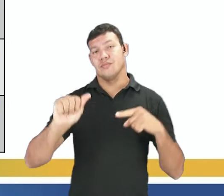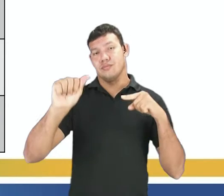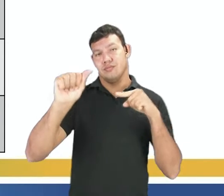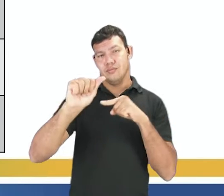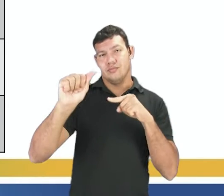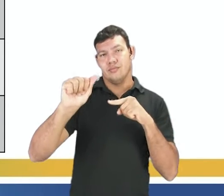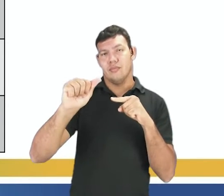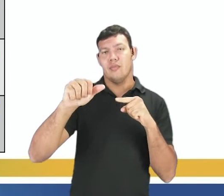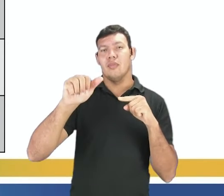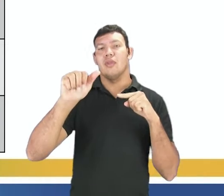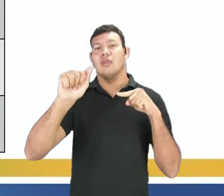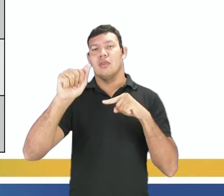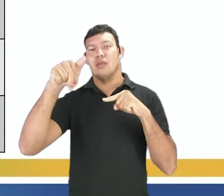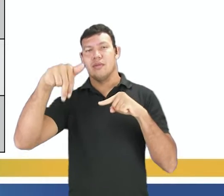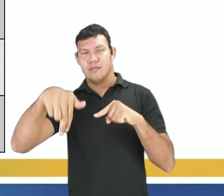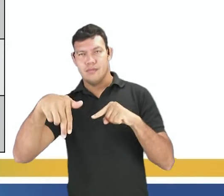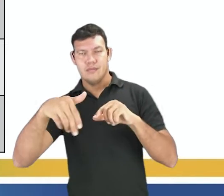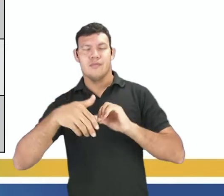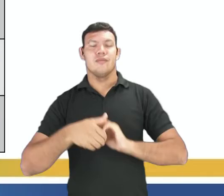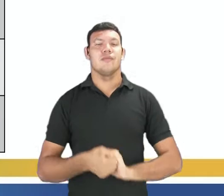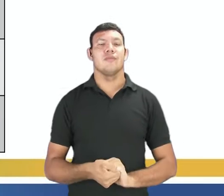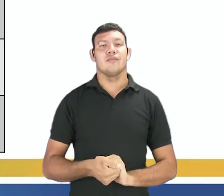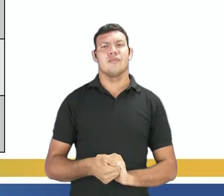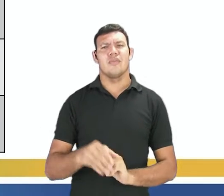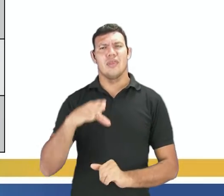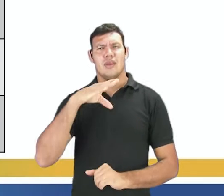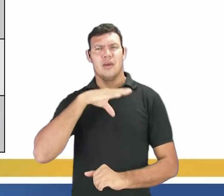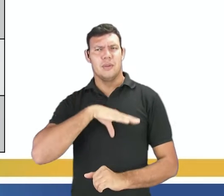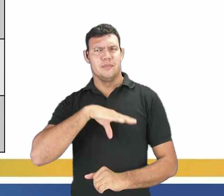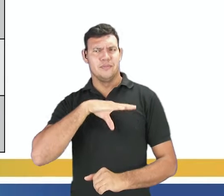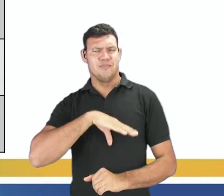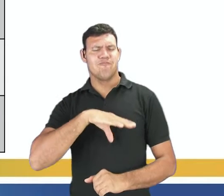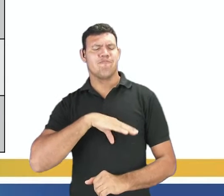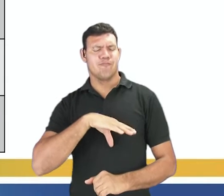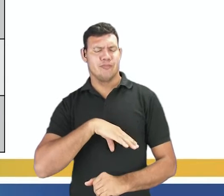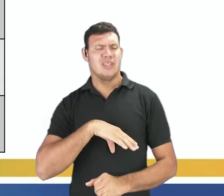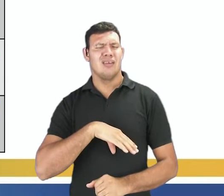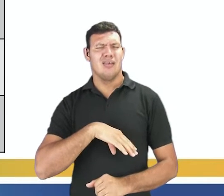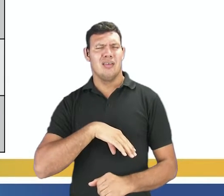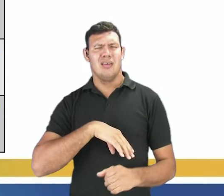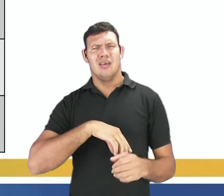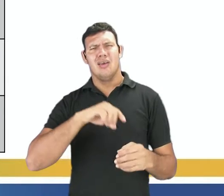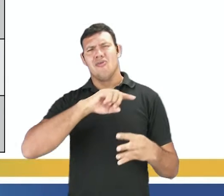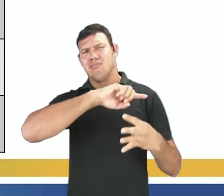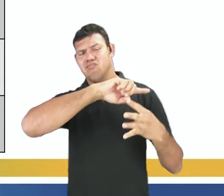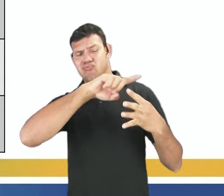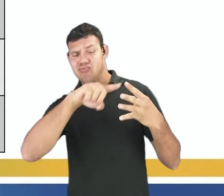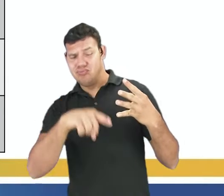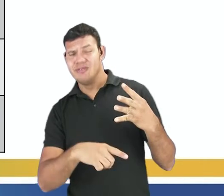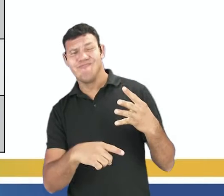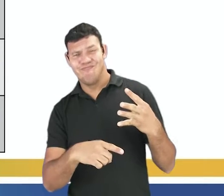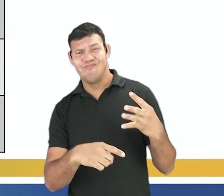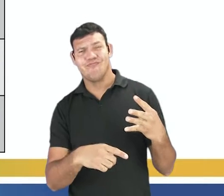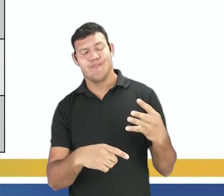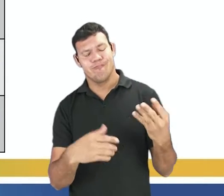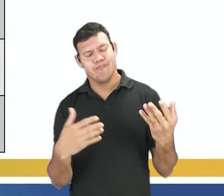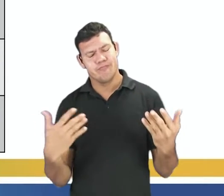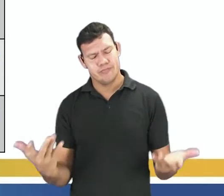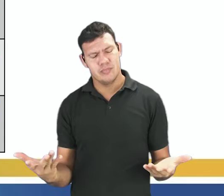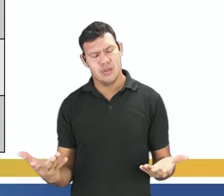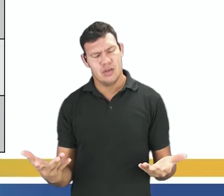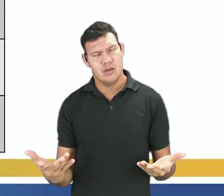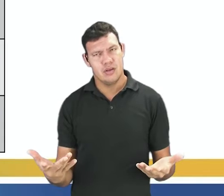e an. Tudo bem? Em português nós temos mais do que dois artigos indefinidos, entretanto,